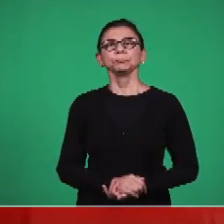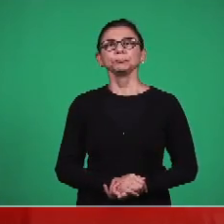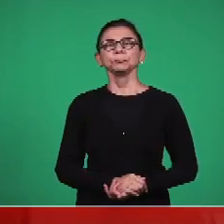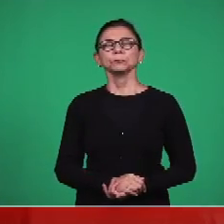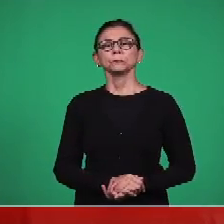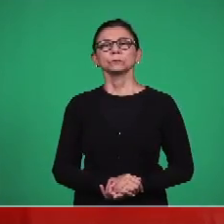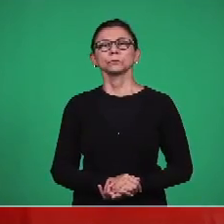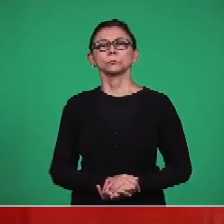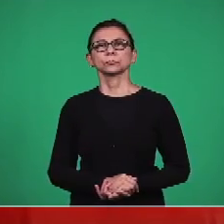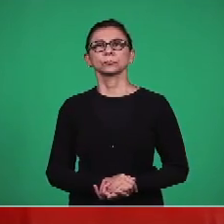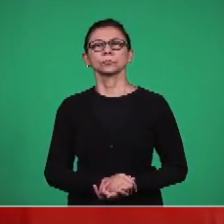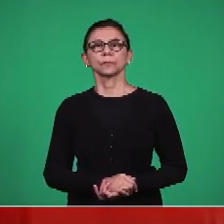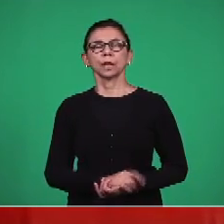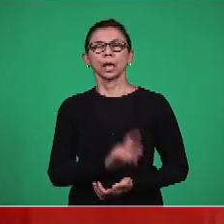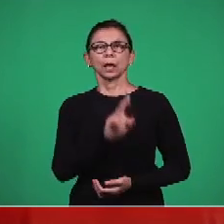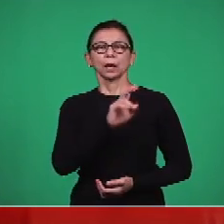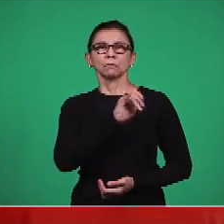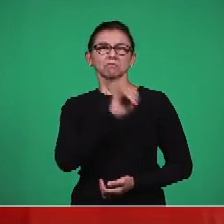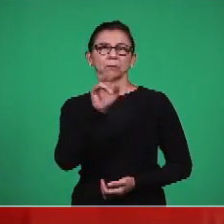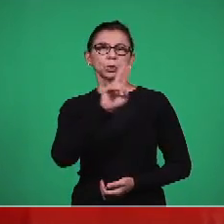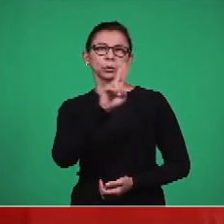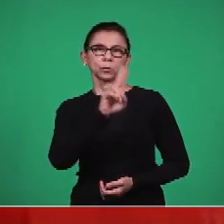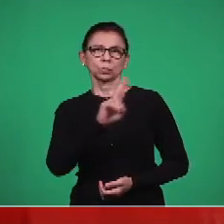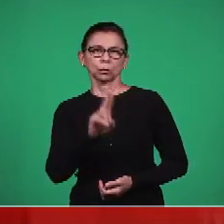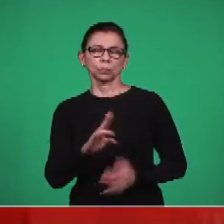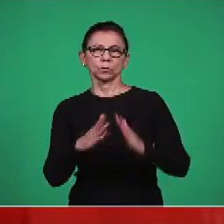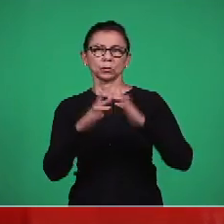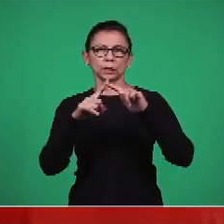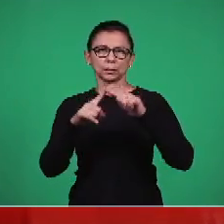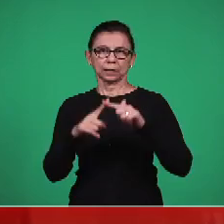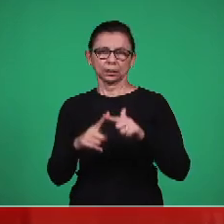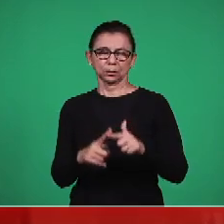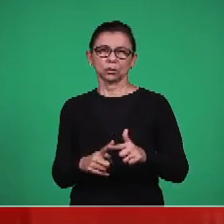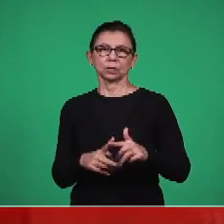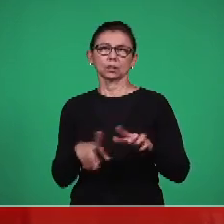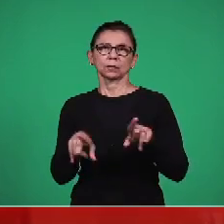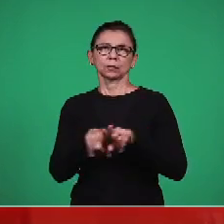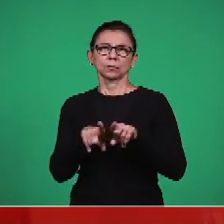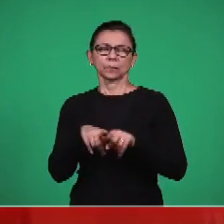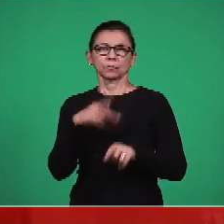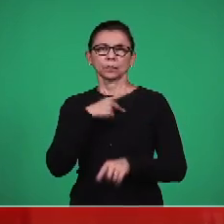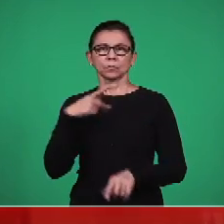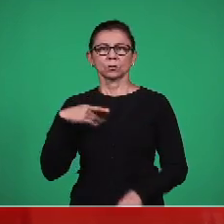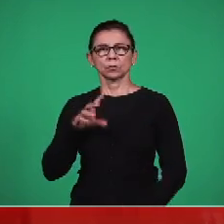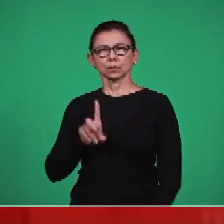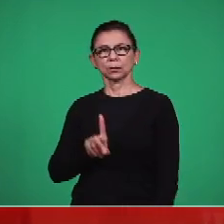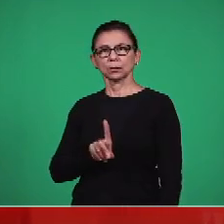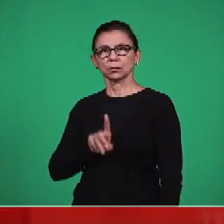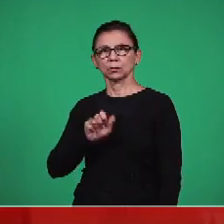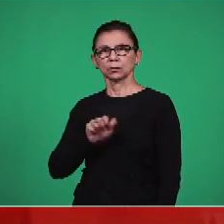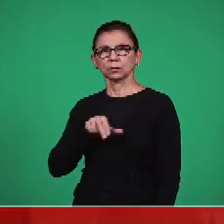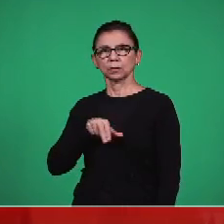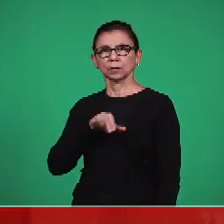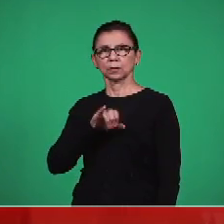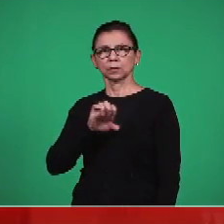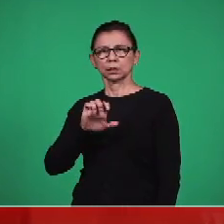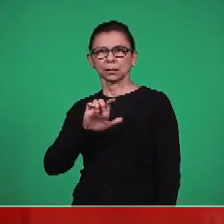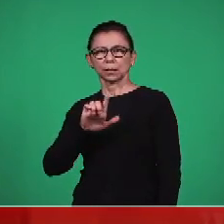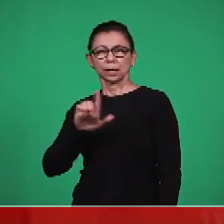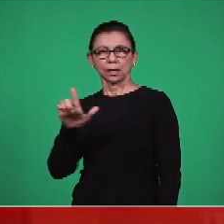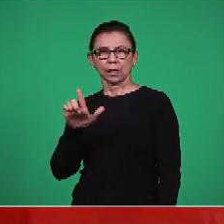mencionando igrejas, não somente Gilson, mas também o pastor Daniel, mencionando de igrejas que estão sendo agregadas, inclusive